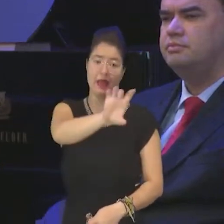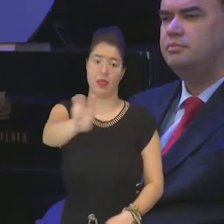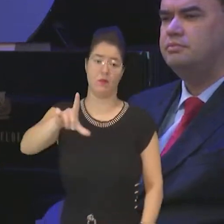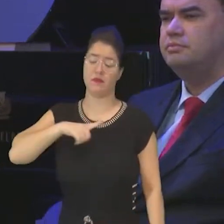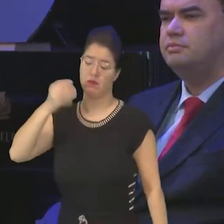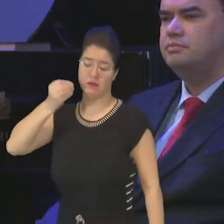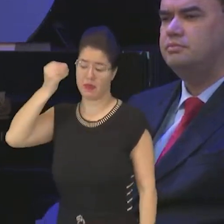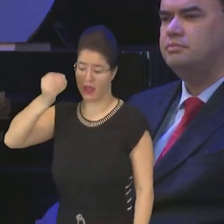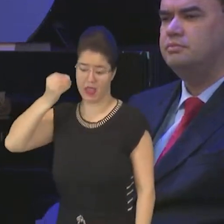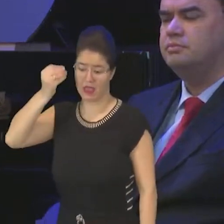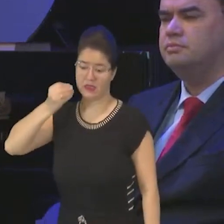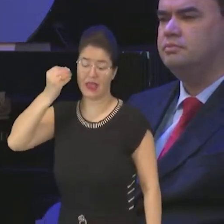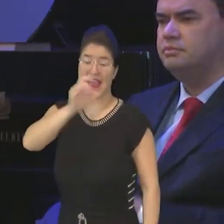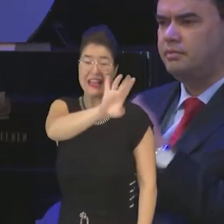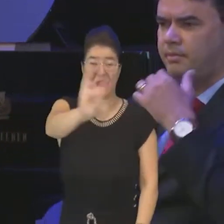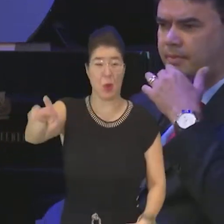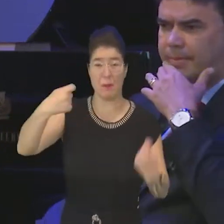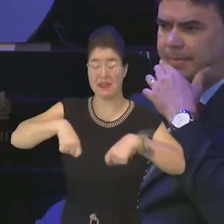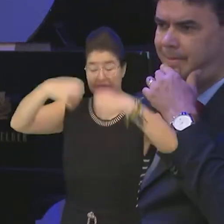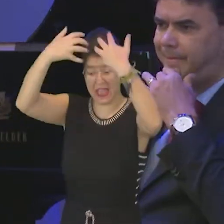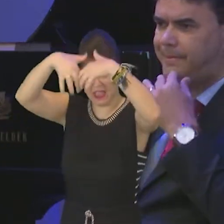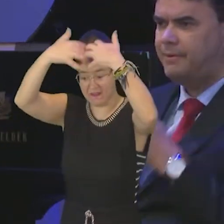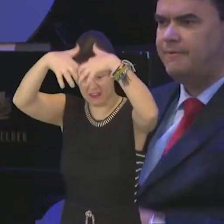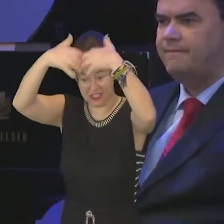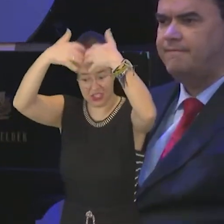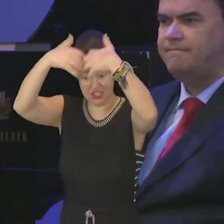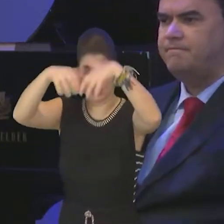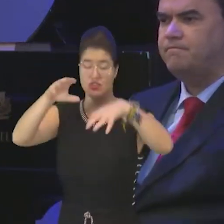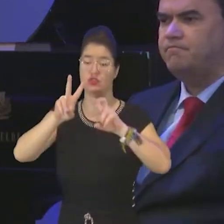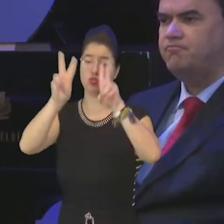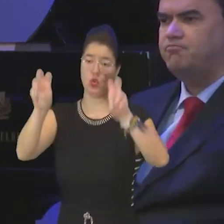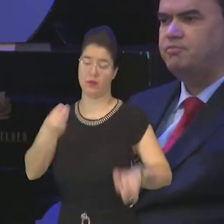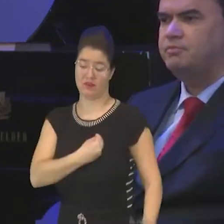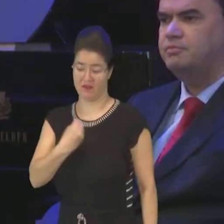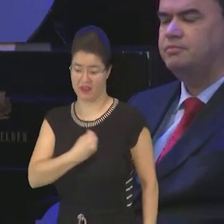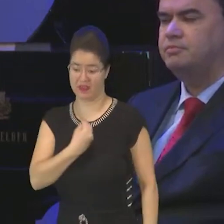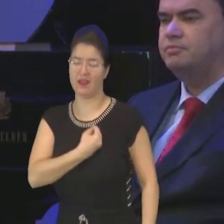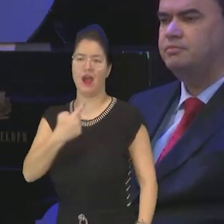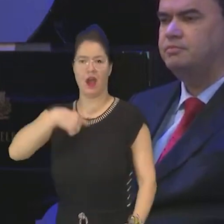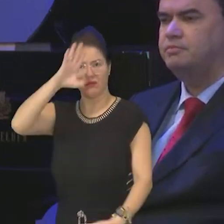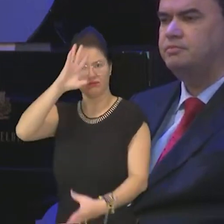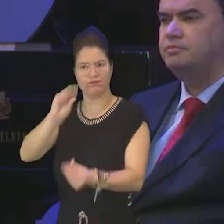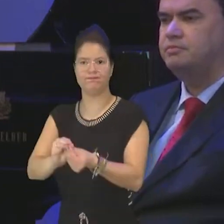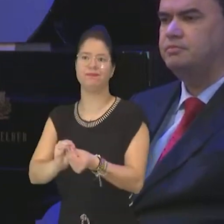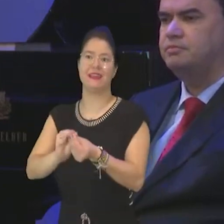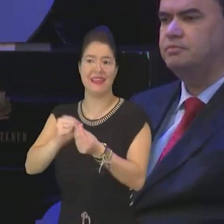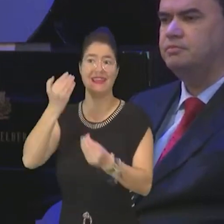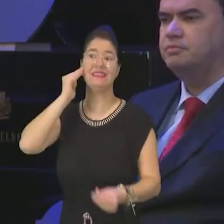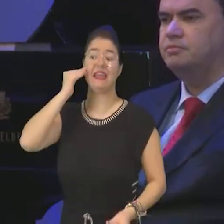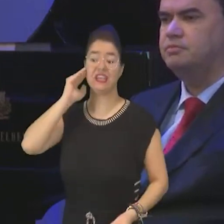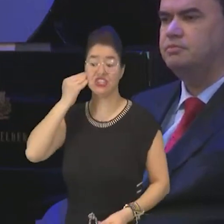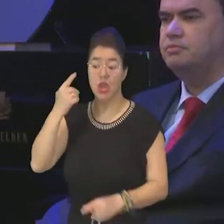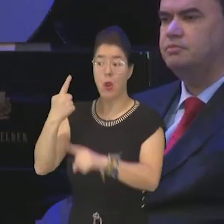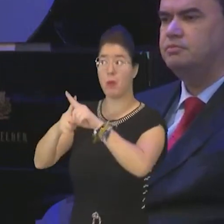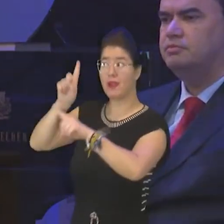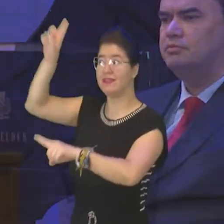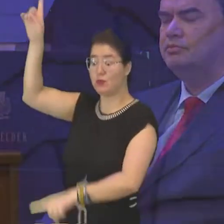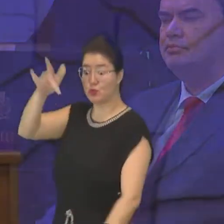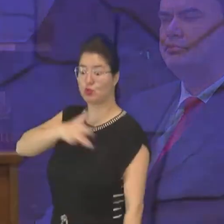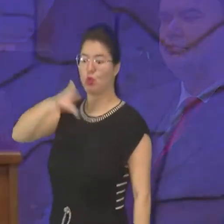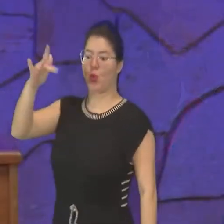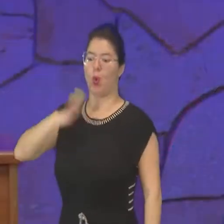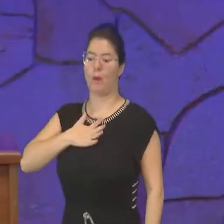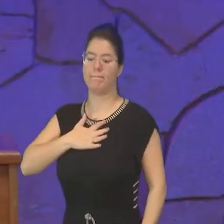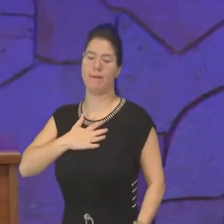experiência, cada um que reflita sobre si. E aí eu pude entender por que Deus me concedeu aquela mensagem